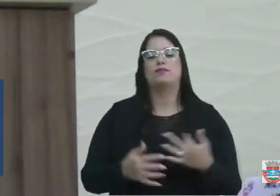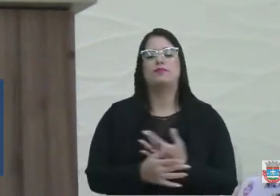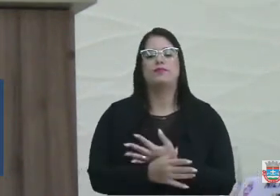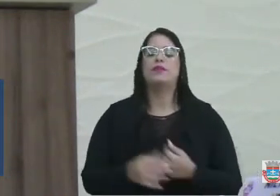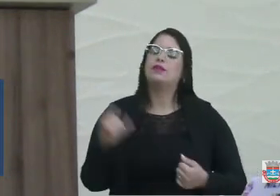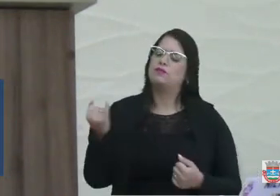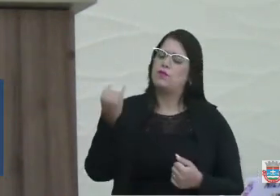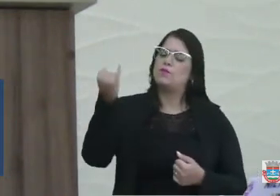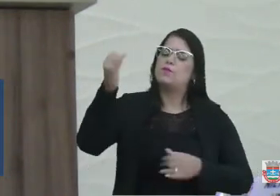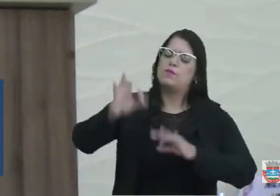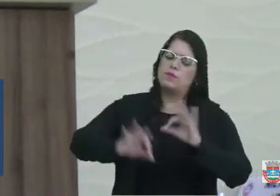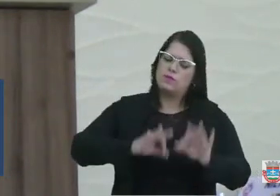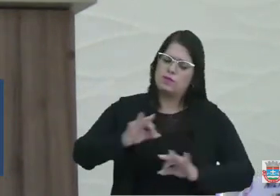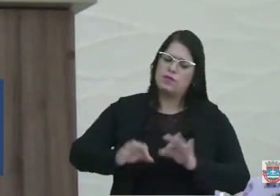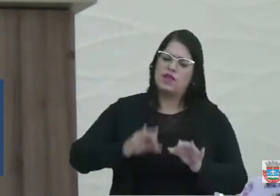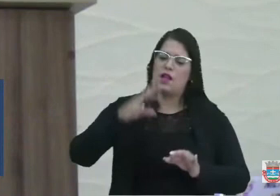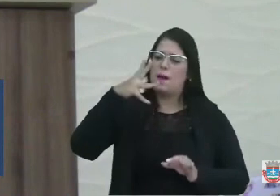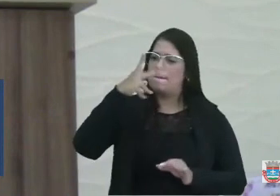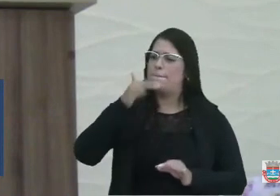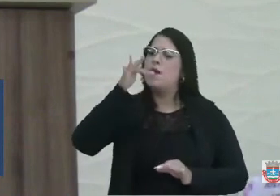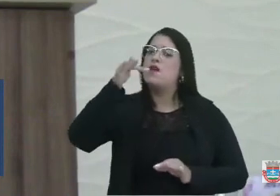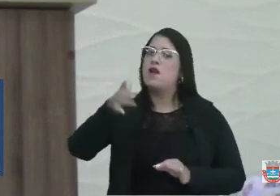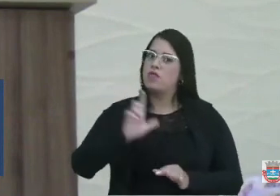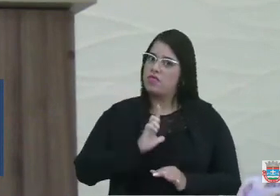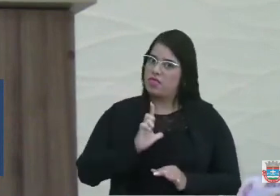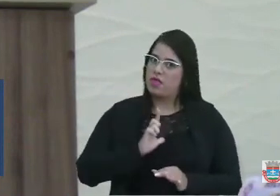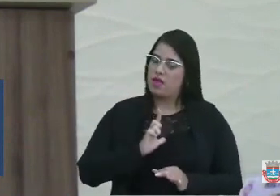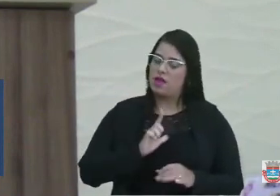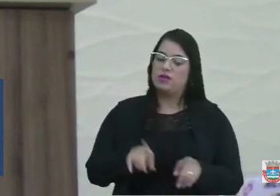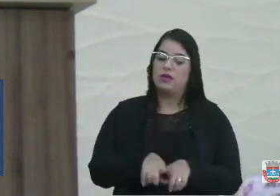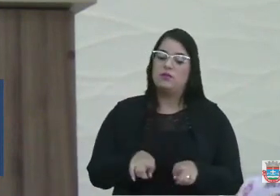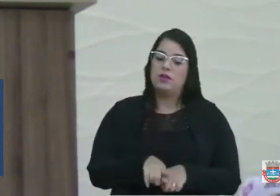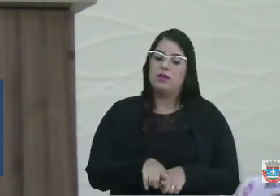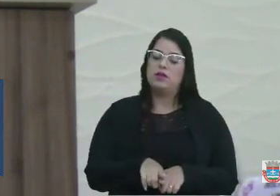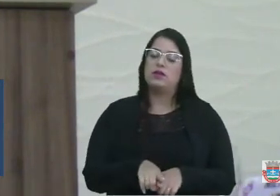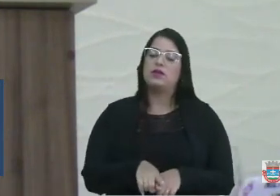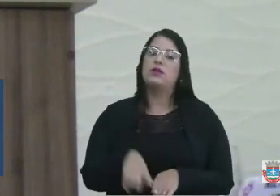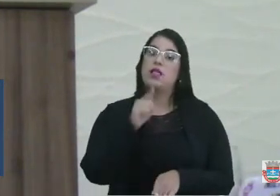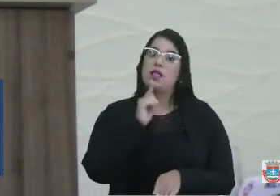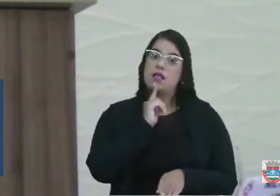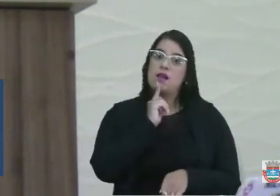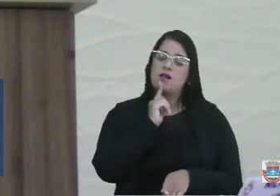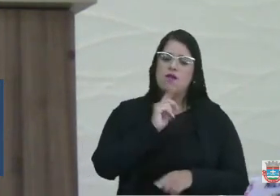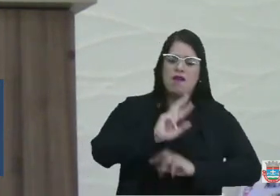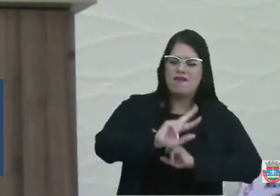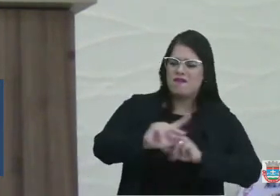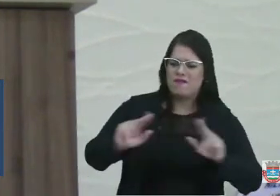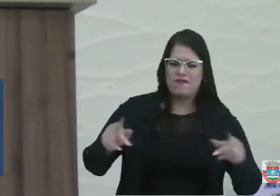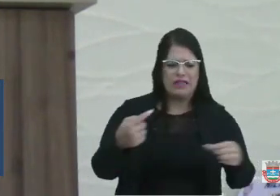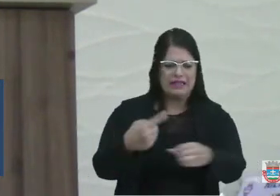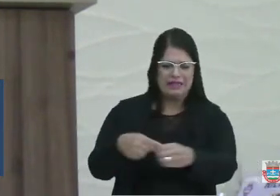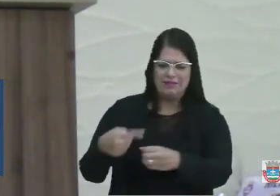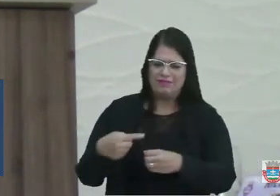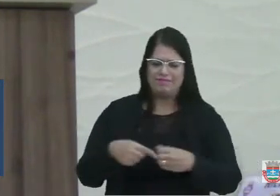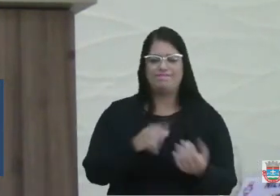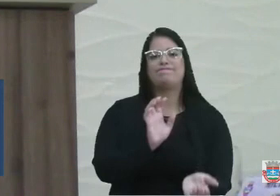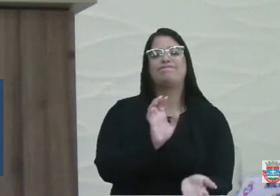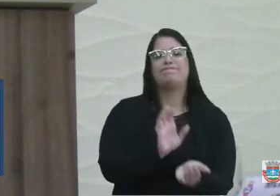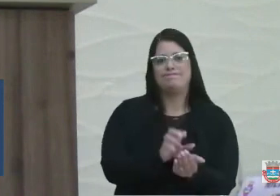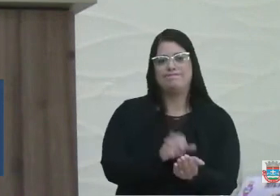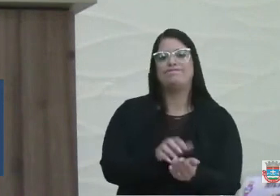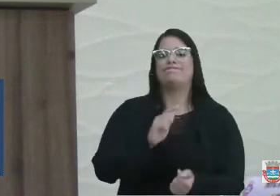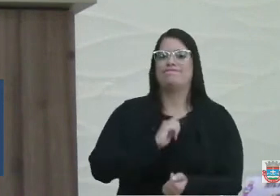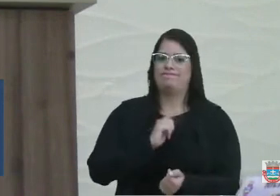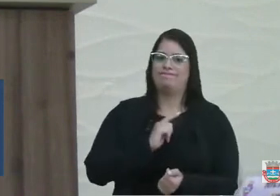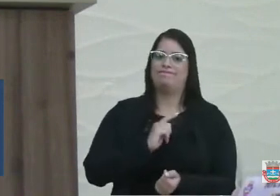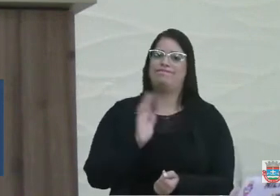uma organização. Belo Jardim já tem, Garanhuns, várias cidades do nosso estado, e São Bento não é diferente. Vai se